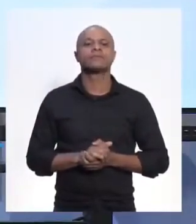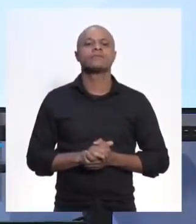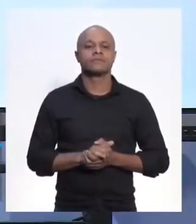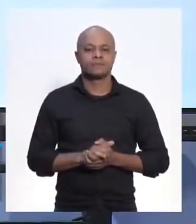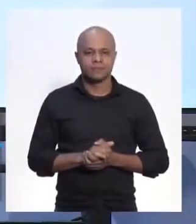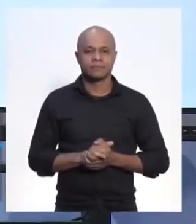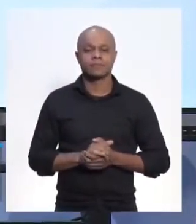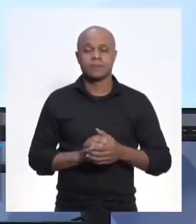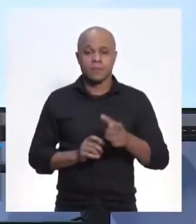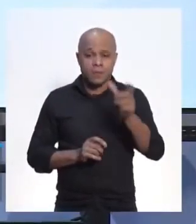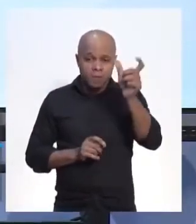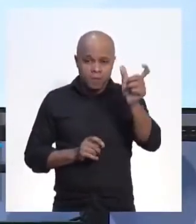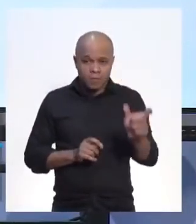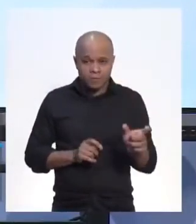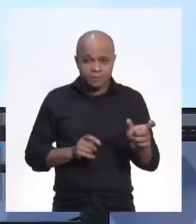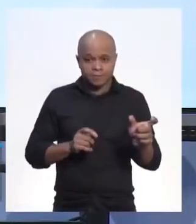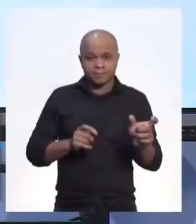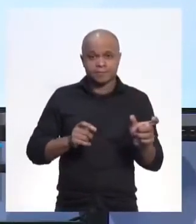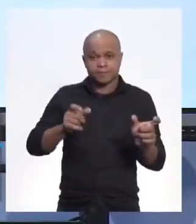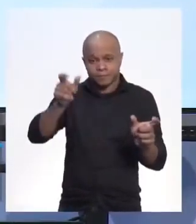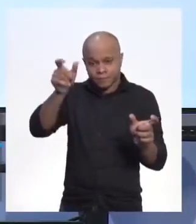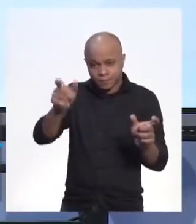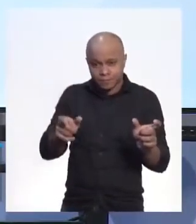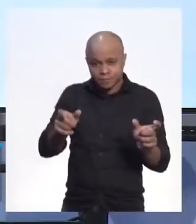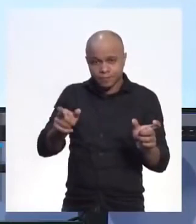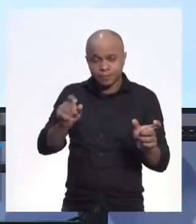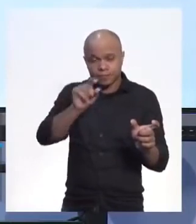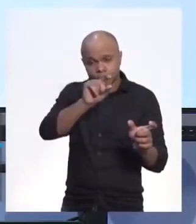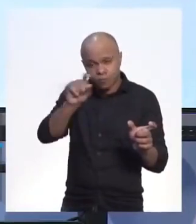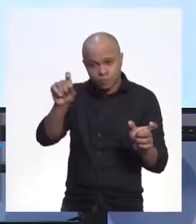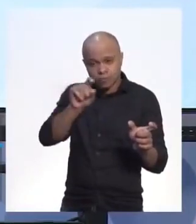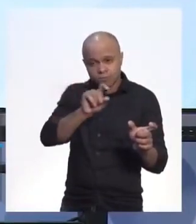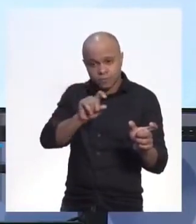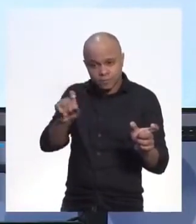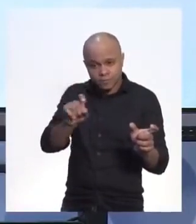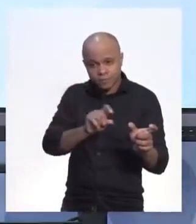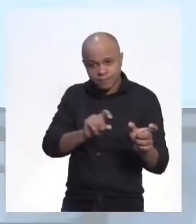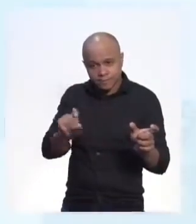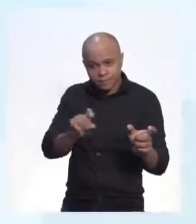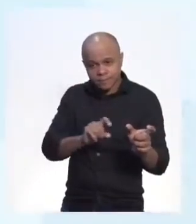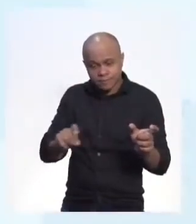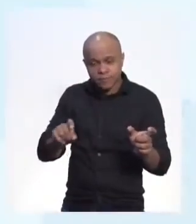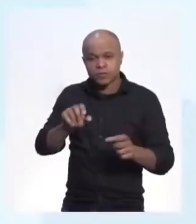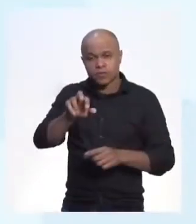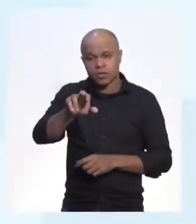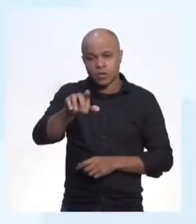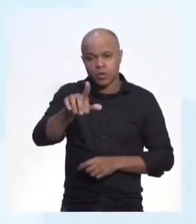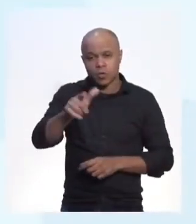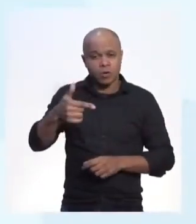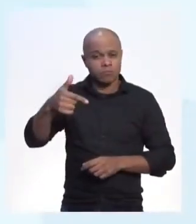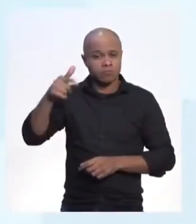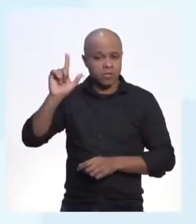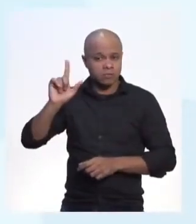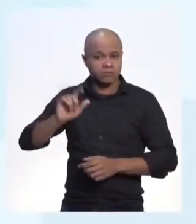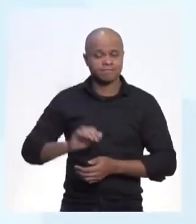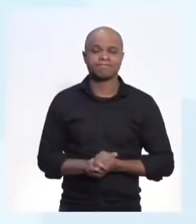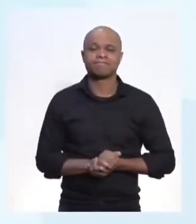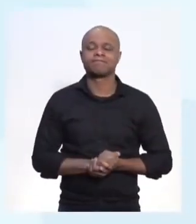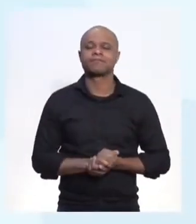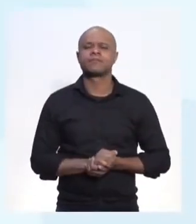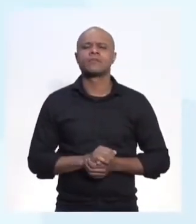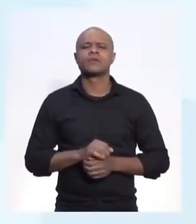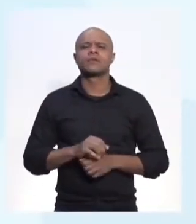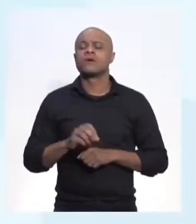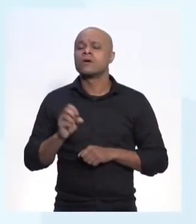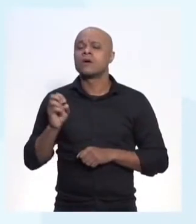resultado, menos 1 com este resultado, sim, com 2 elevado a 1, 0 com resultado, que nem a gente fez na atividade 1, ok? Professora Inês, quanto tempo